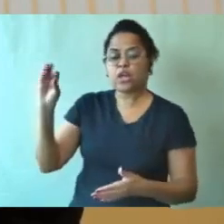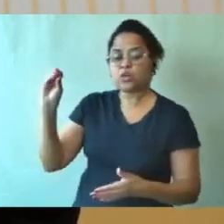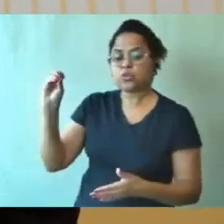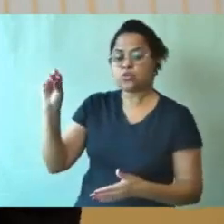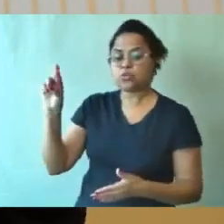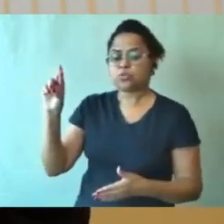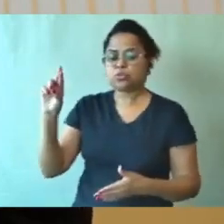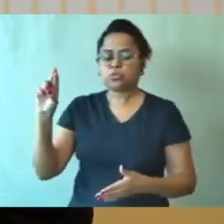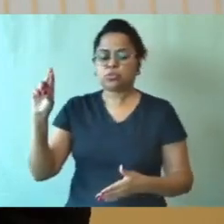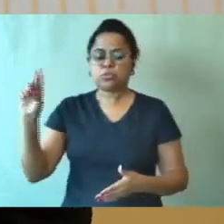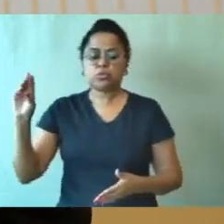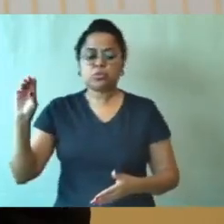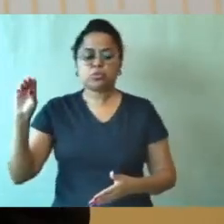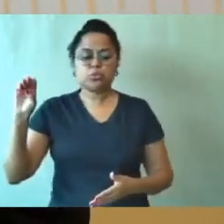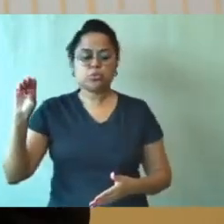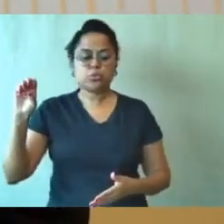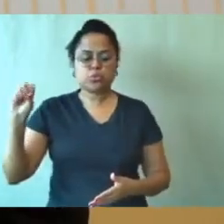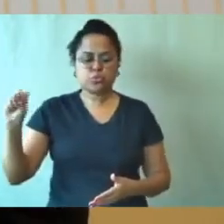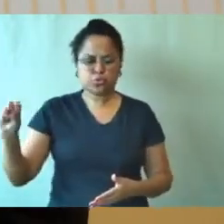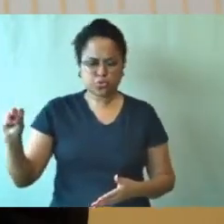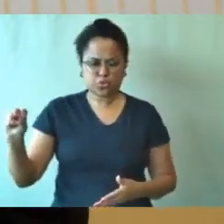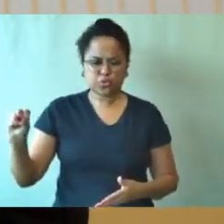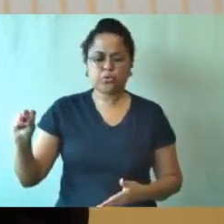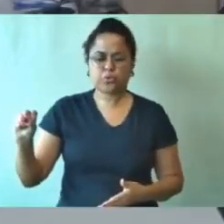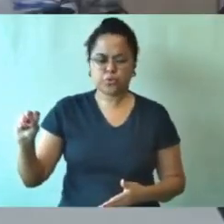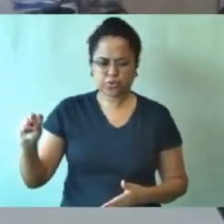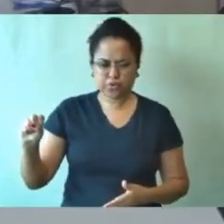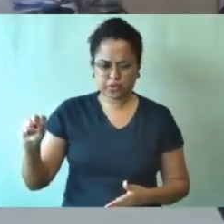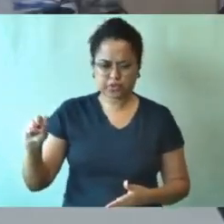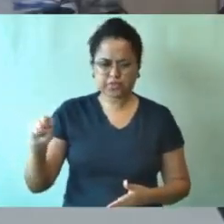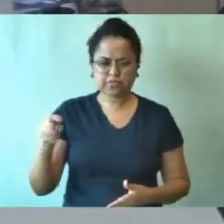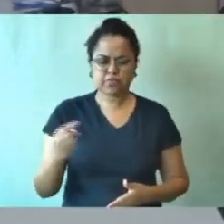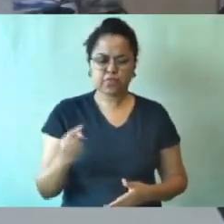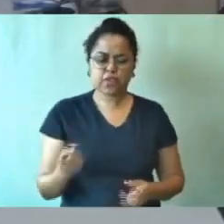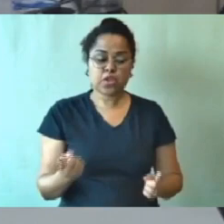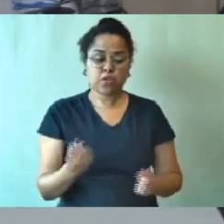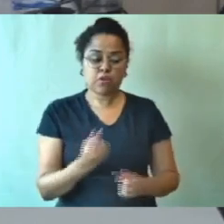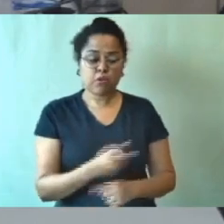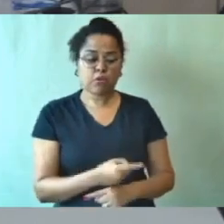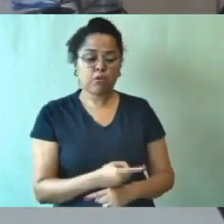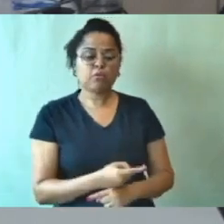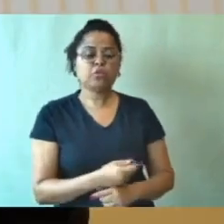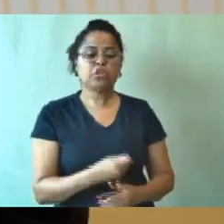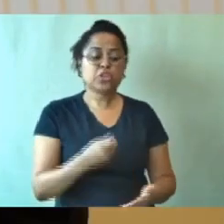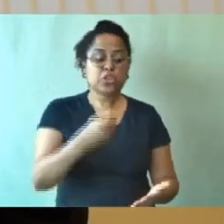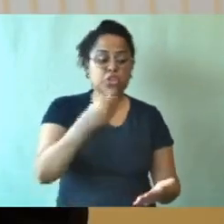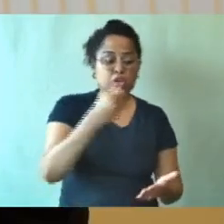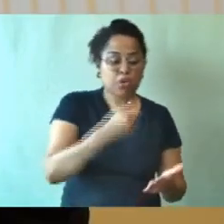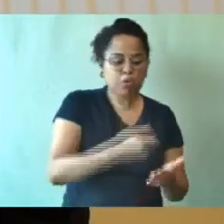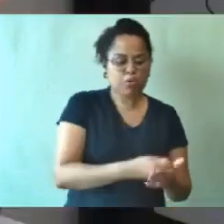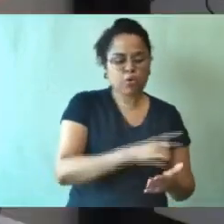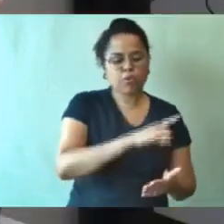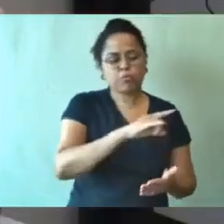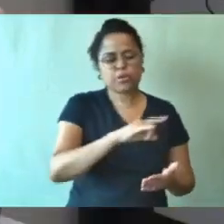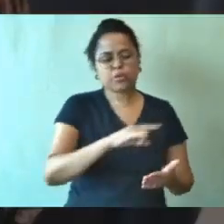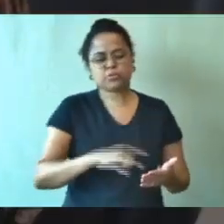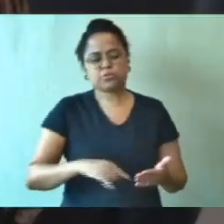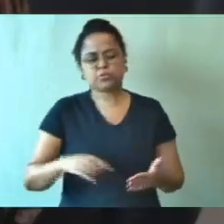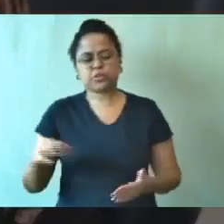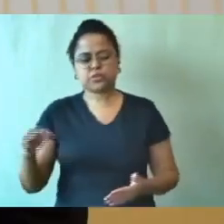tá. Saritura e outras empresas. Tá. Esse é o contrato que compra os ativos. Isso. O senhor pode nos